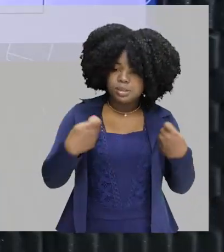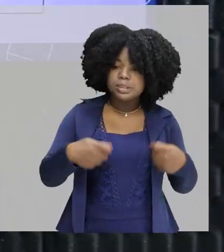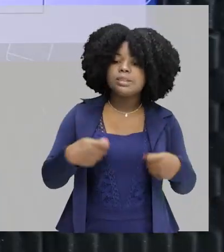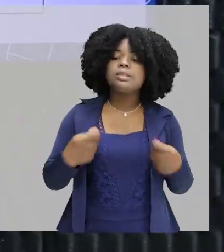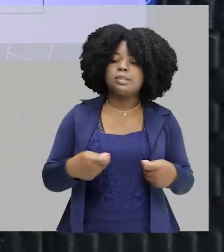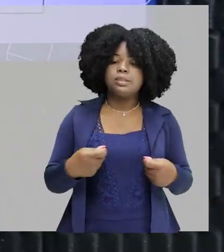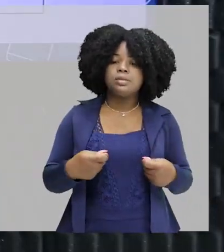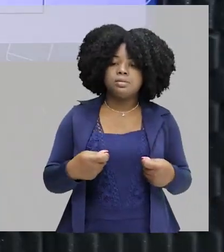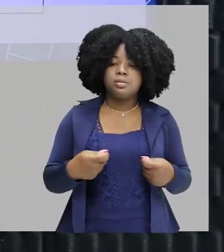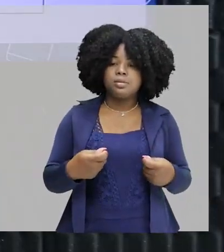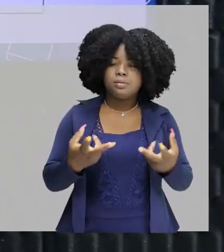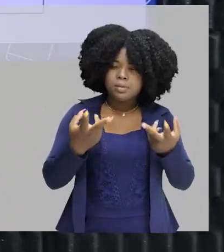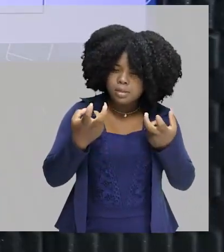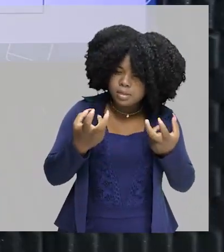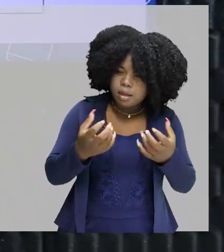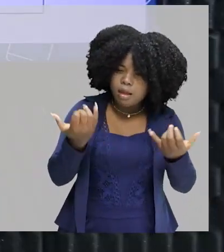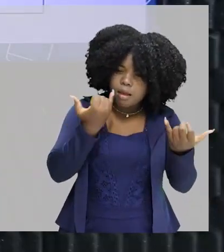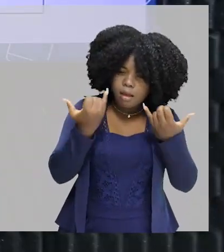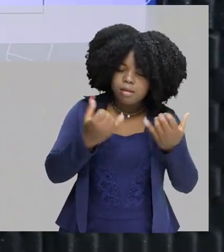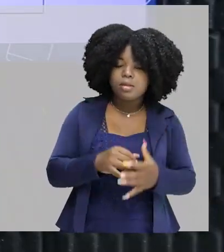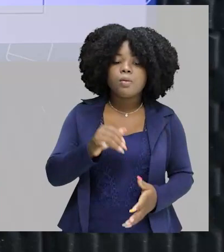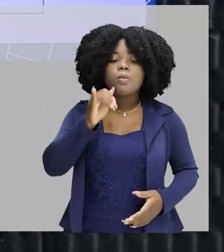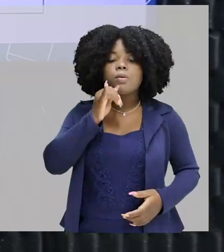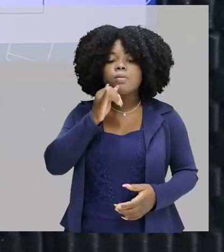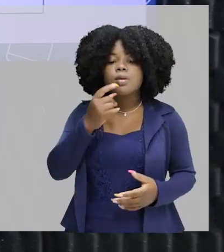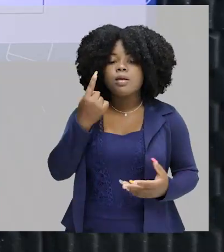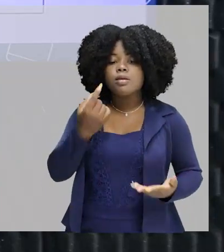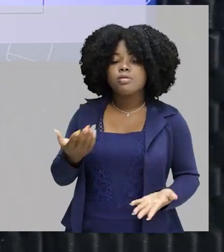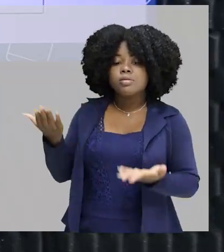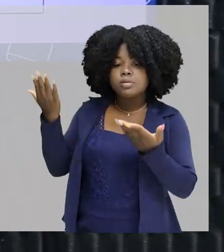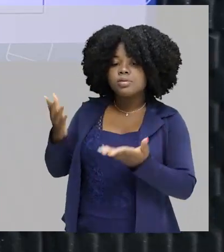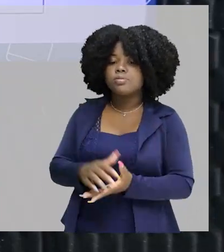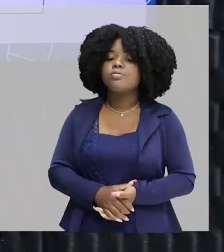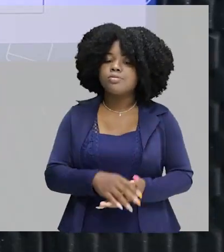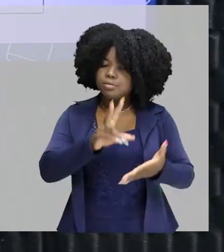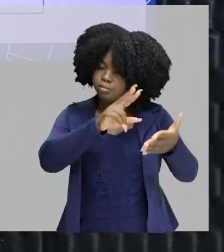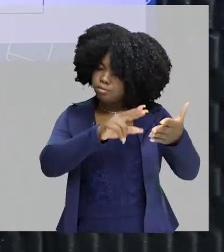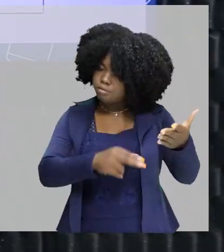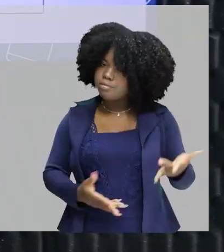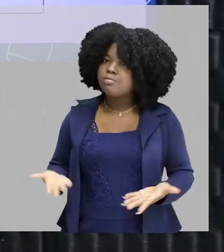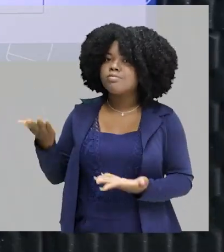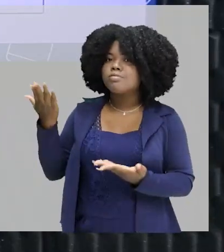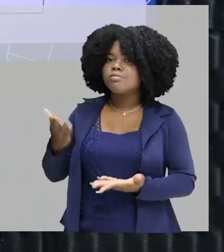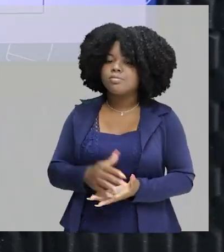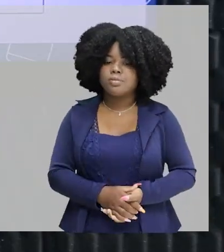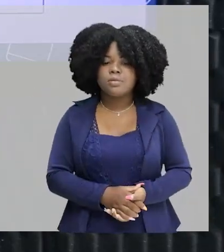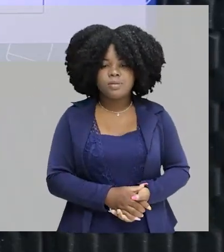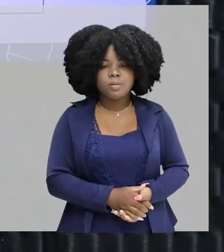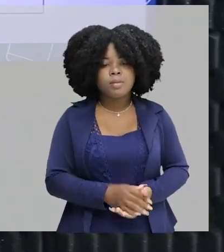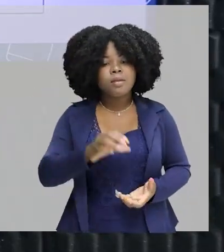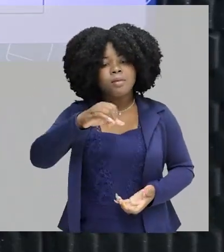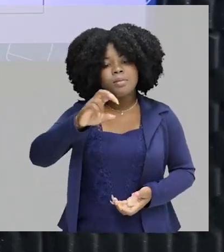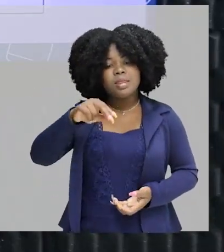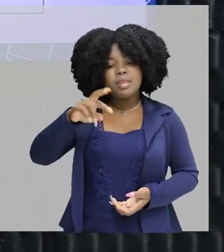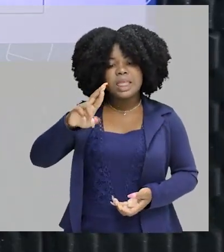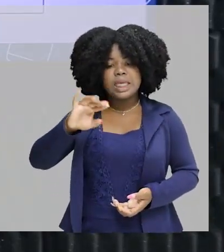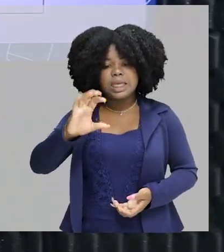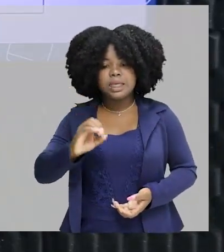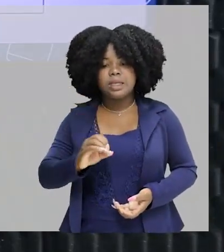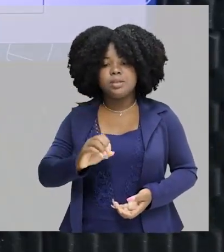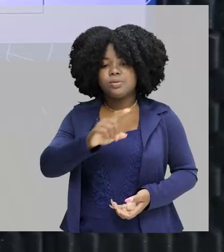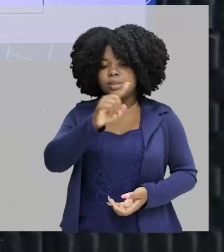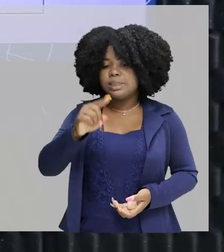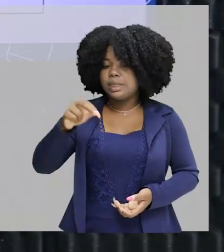informações. Então, como exemplo, olha só, o minério blenda, né, que tem fórmula ZnS,